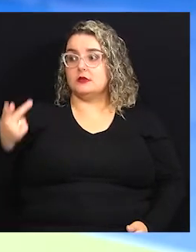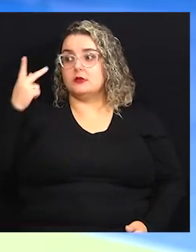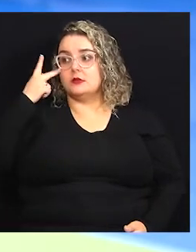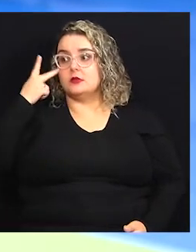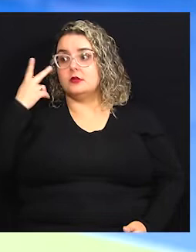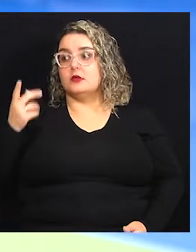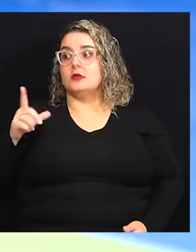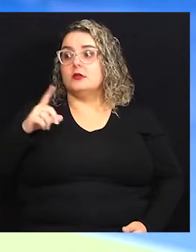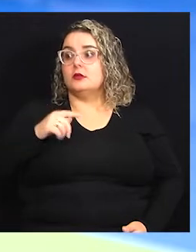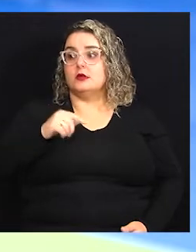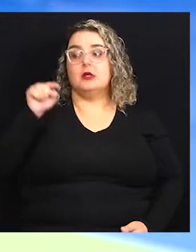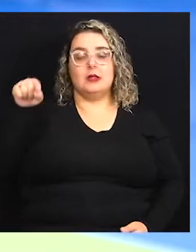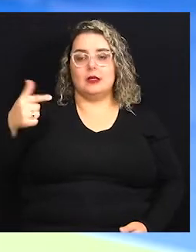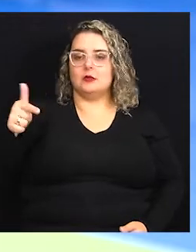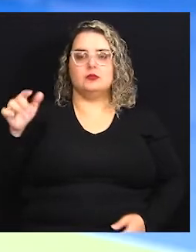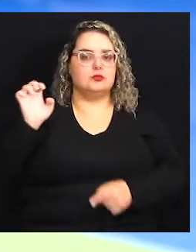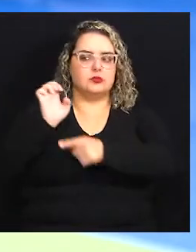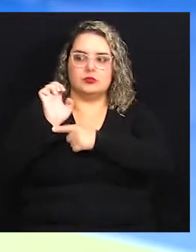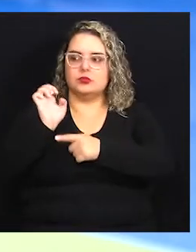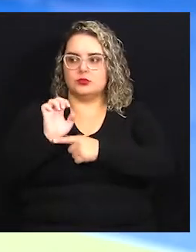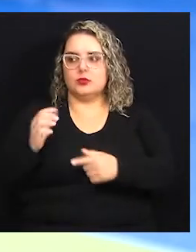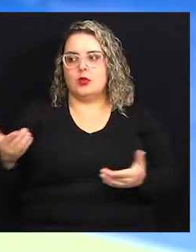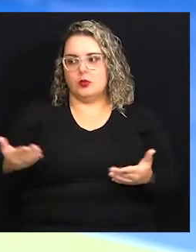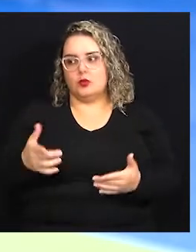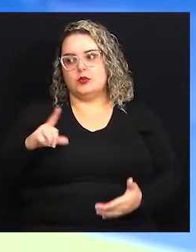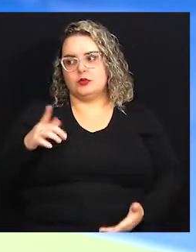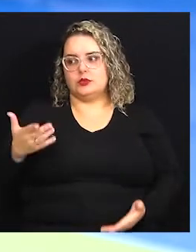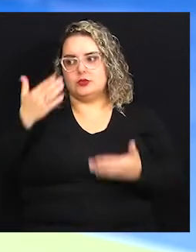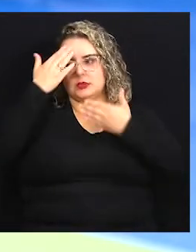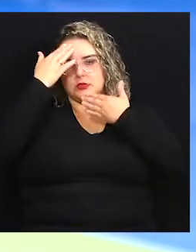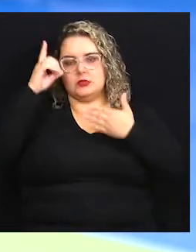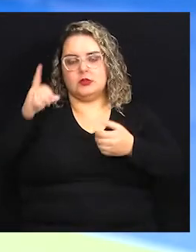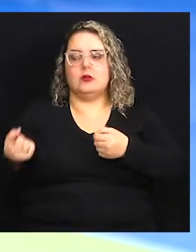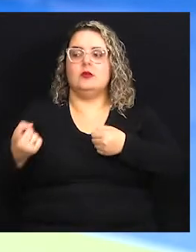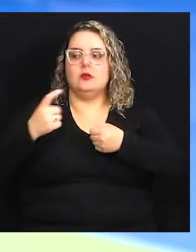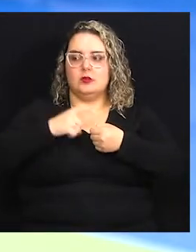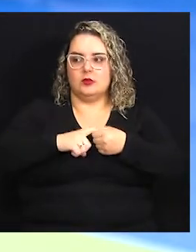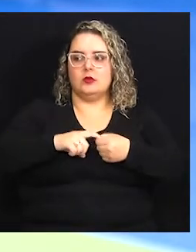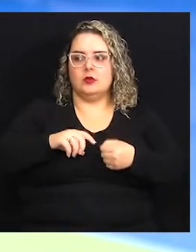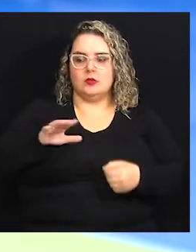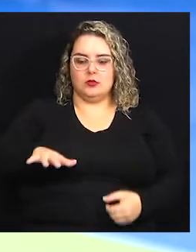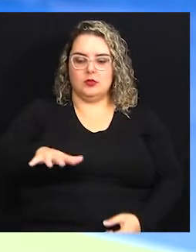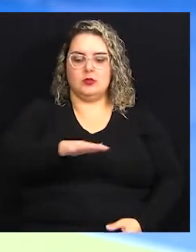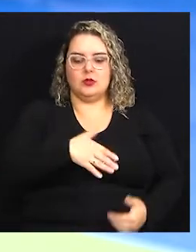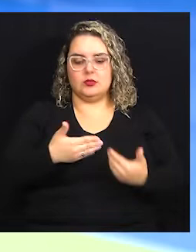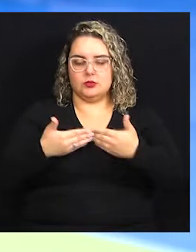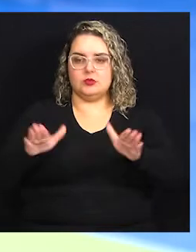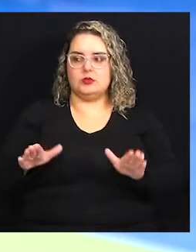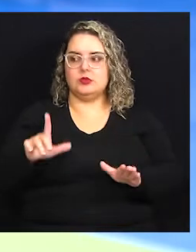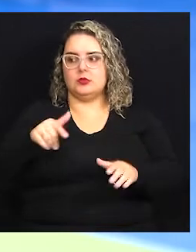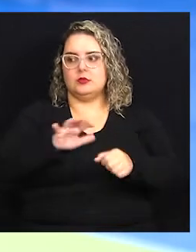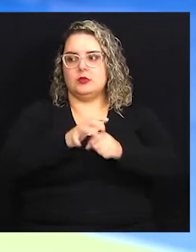Não tinha um estadual. Não tem um estadual, não tinha... Hoje aqui, graças a Deus, está voltando, né? Regionais, jogos abertos,